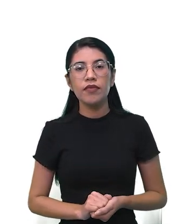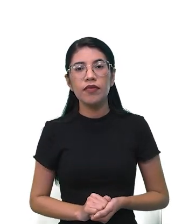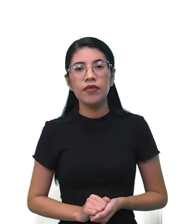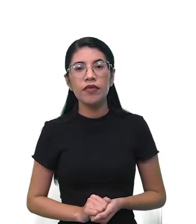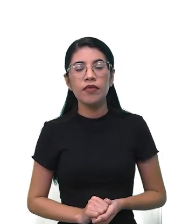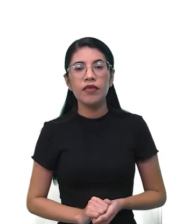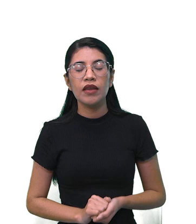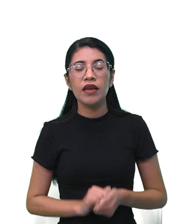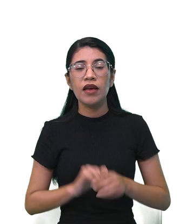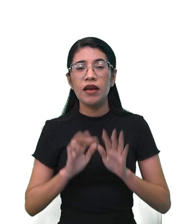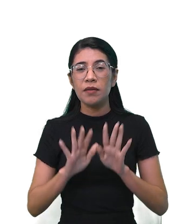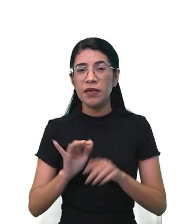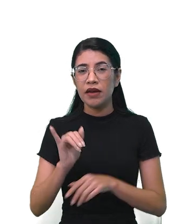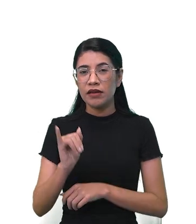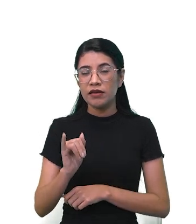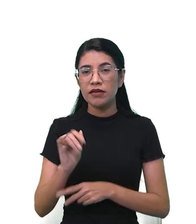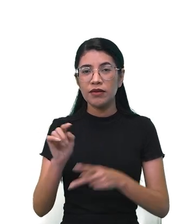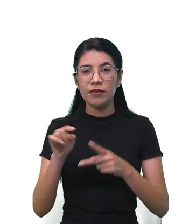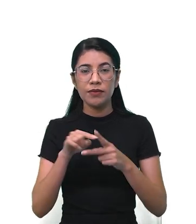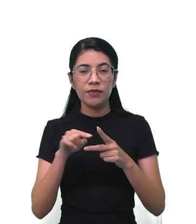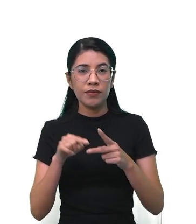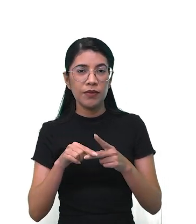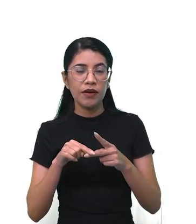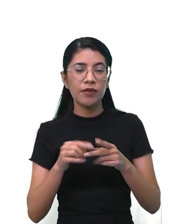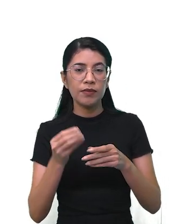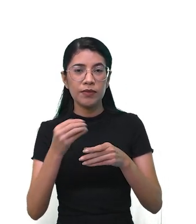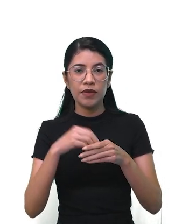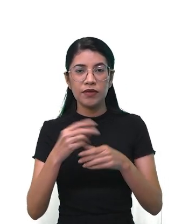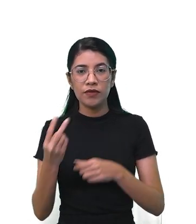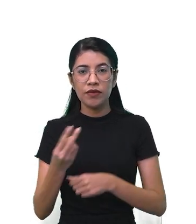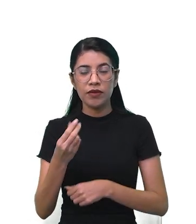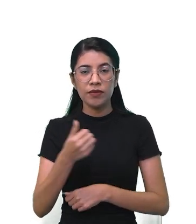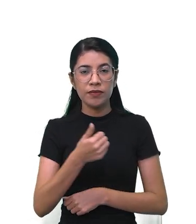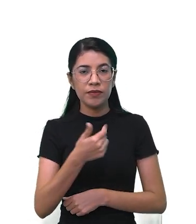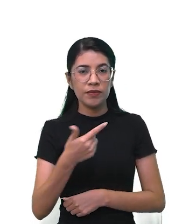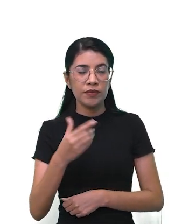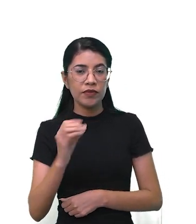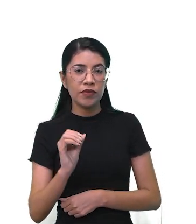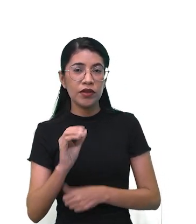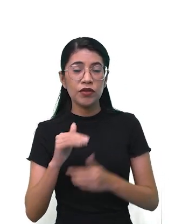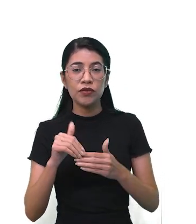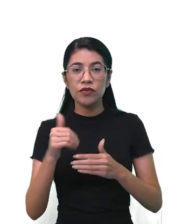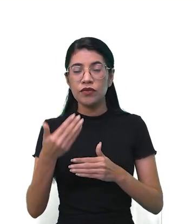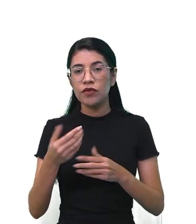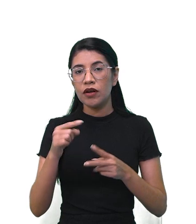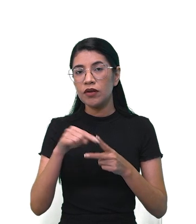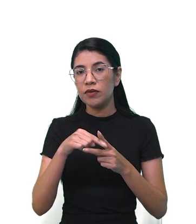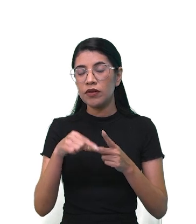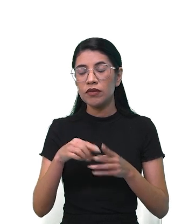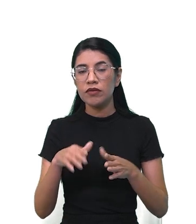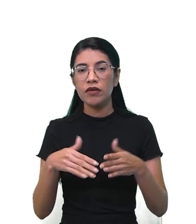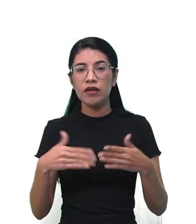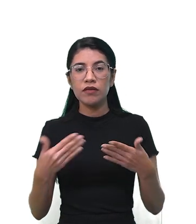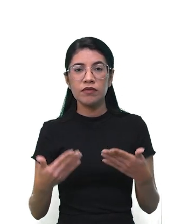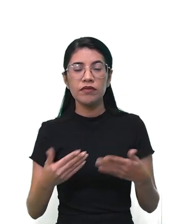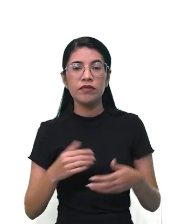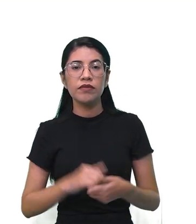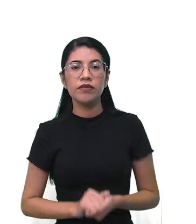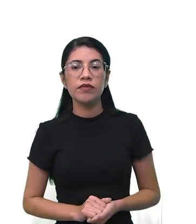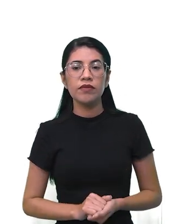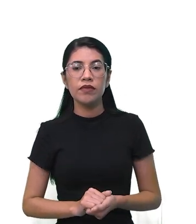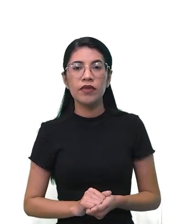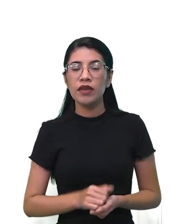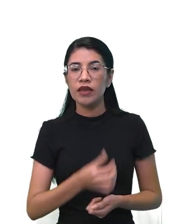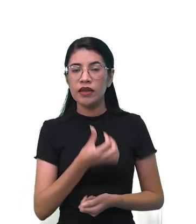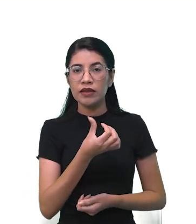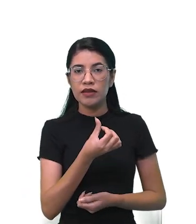Ora, se o ângulo interno vale 120 graus, o ângulo externo irá valer